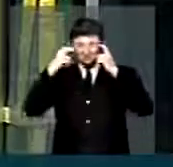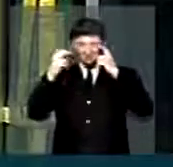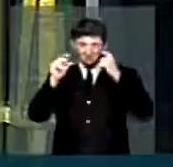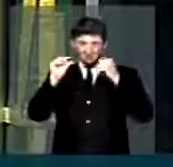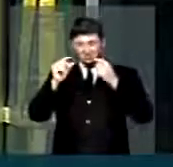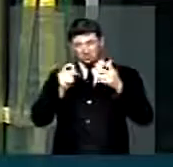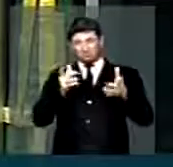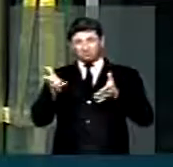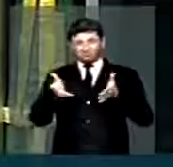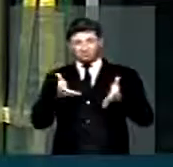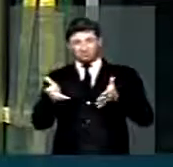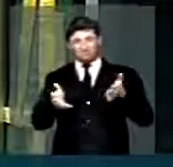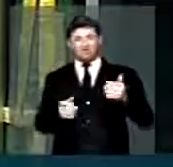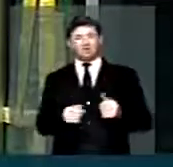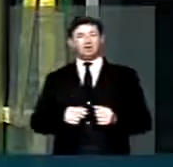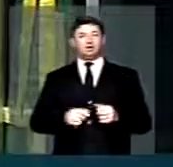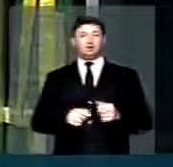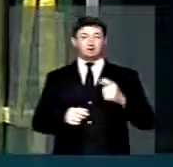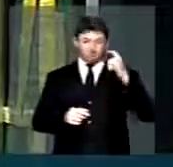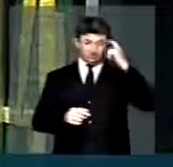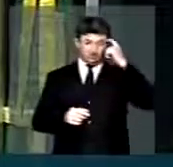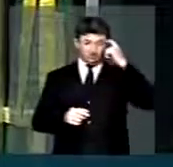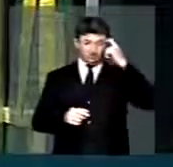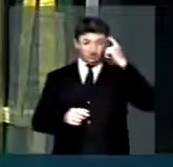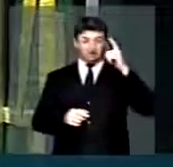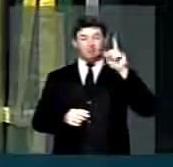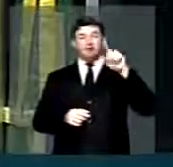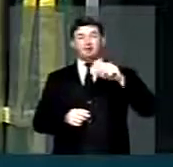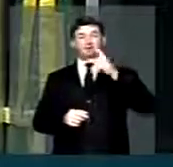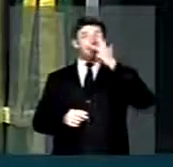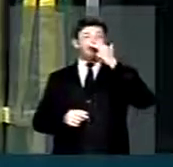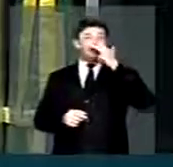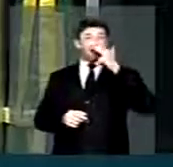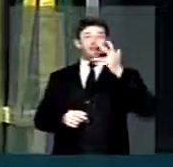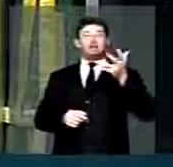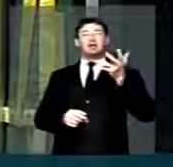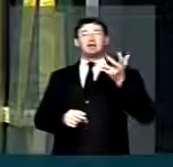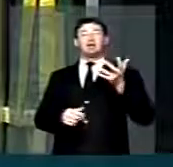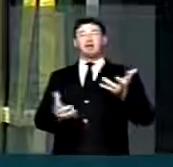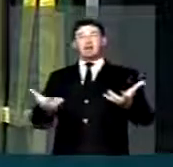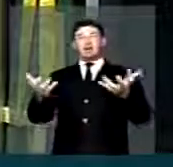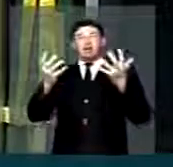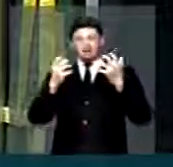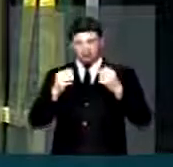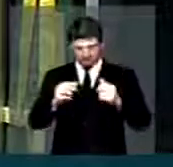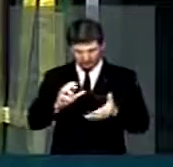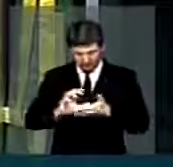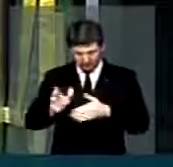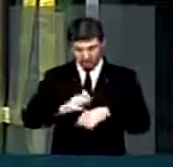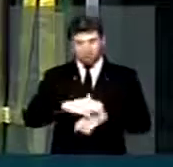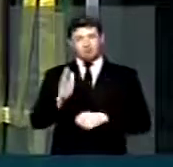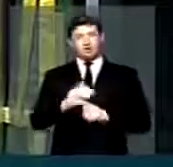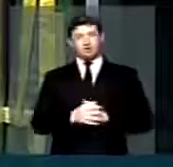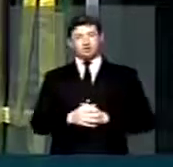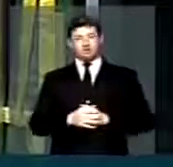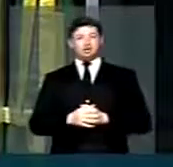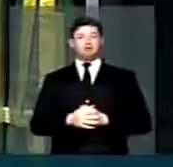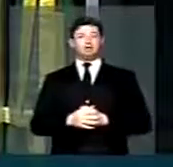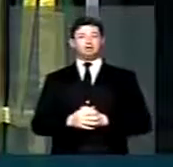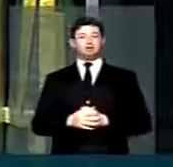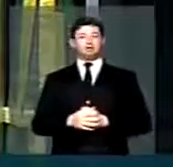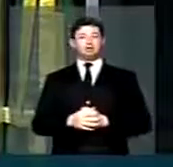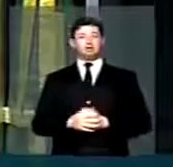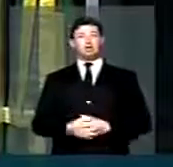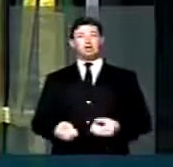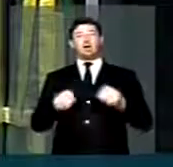envergonhadamente, representa que parece que está querendo atrair mais os investimentos. Como